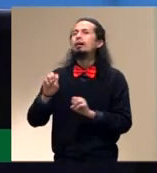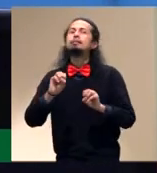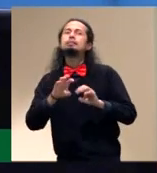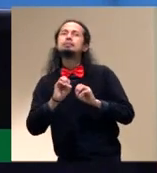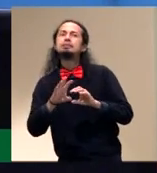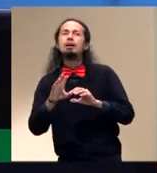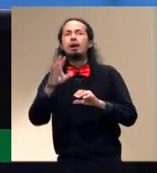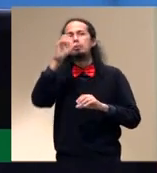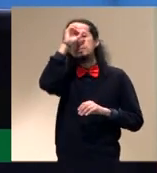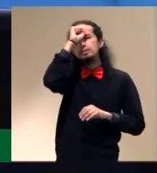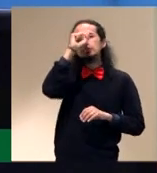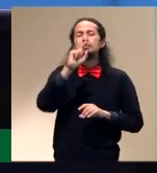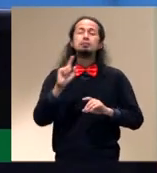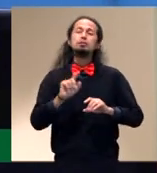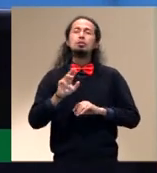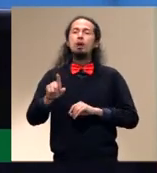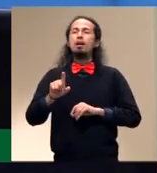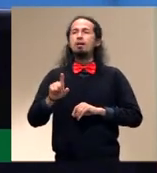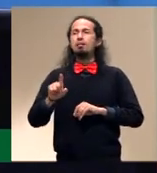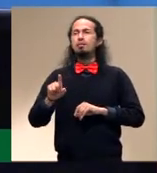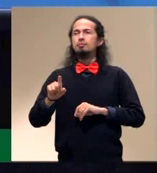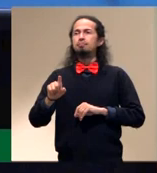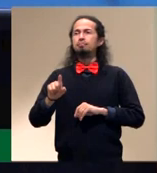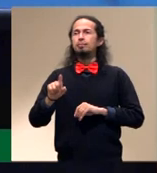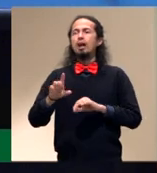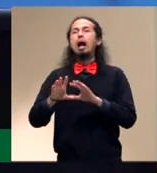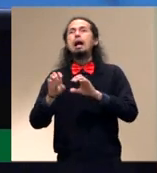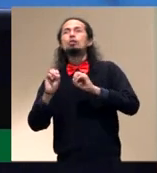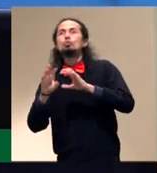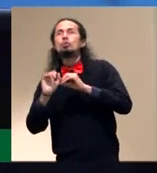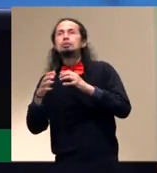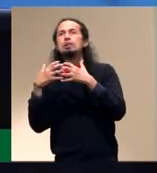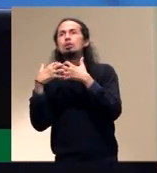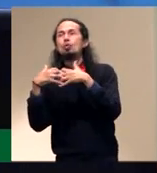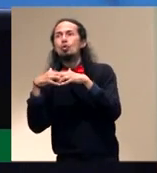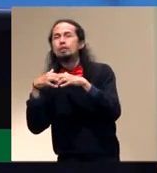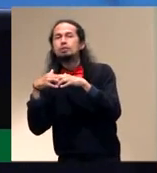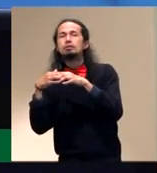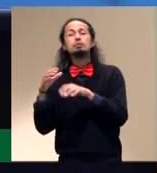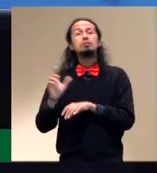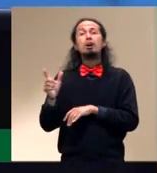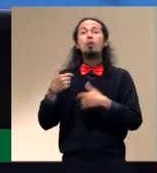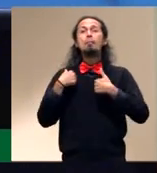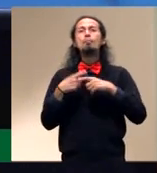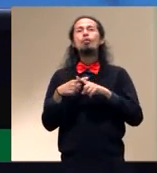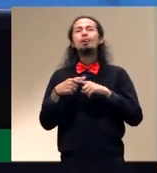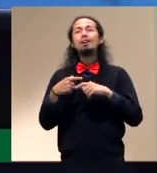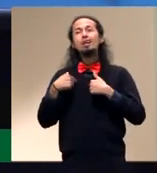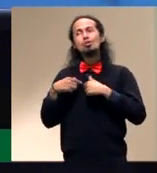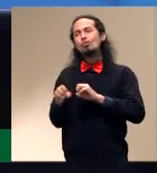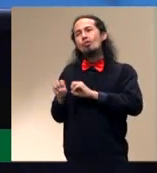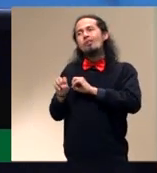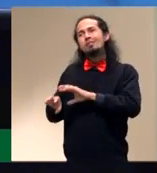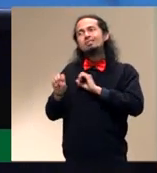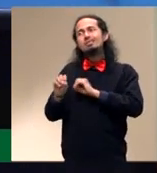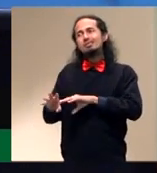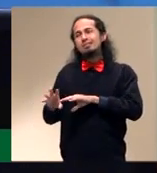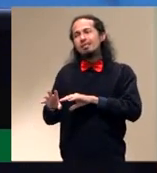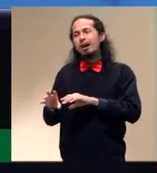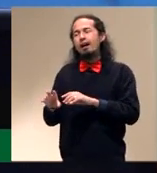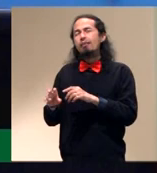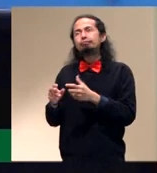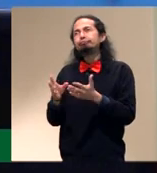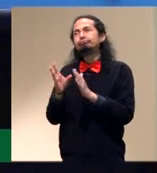não é voltada para uma educação cognitiva, eu não vou ensinar as crianças a, né? eu